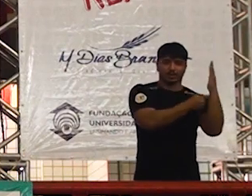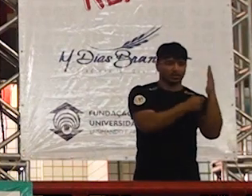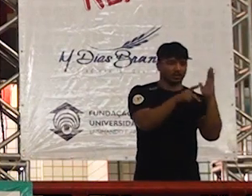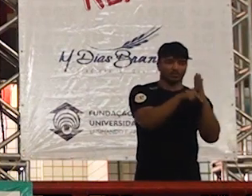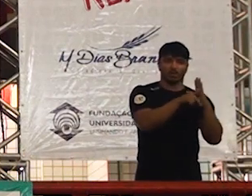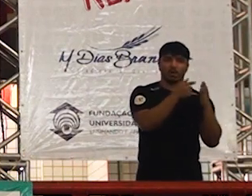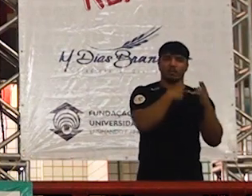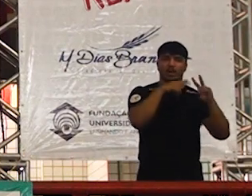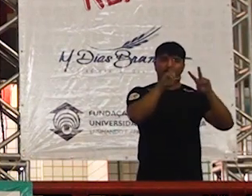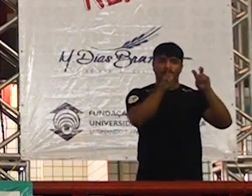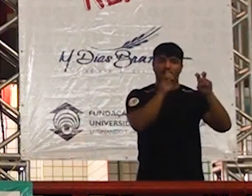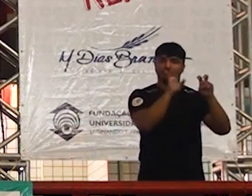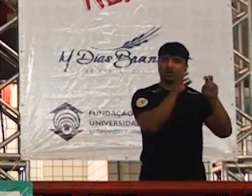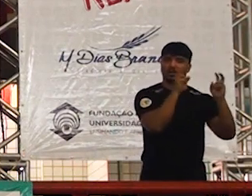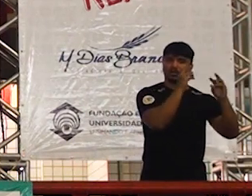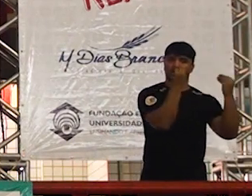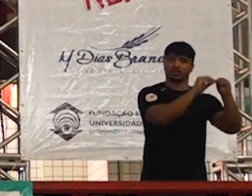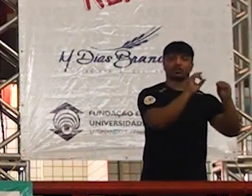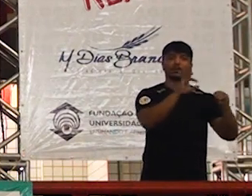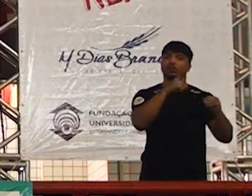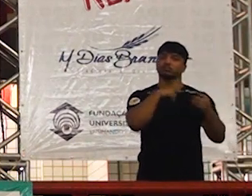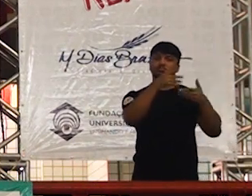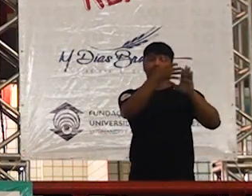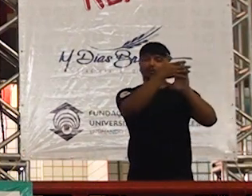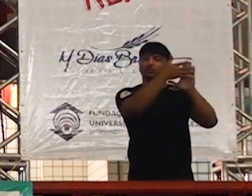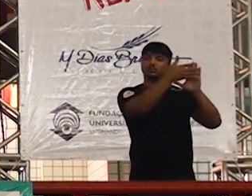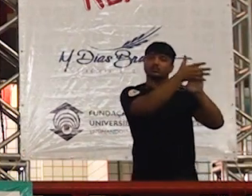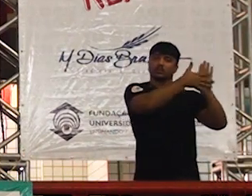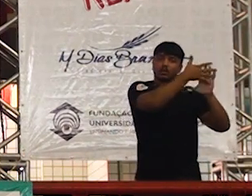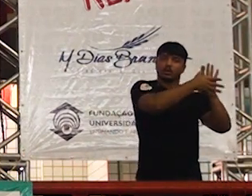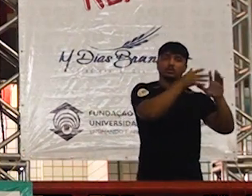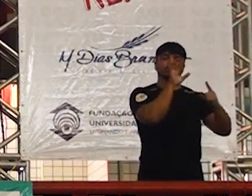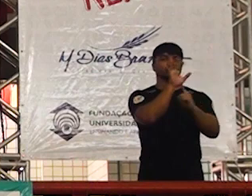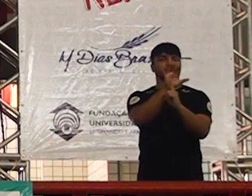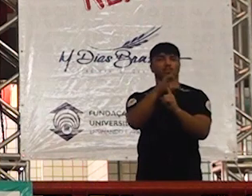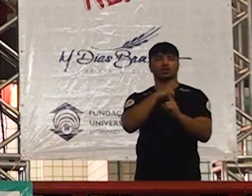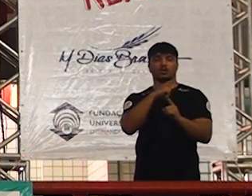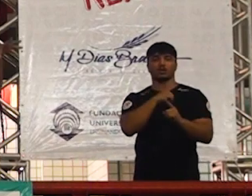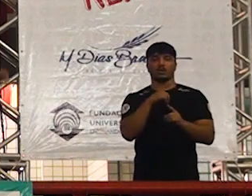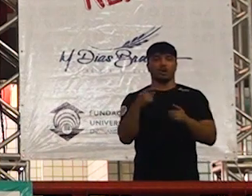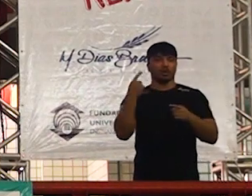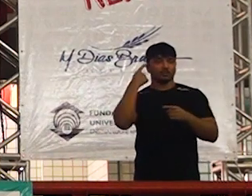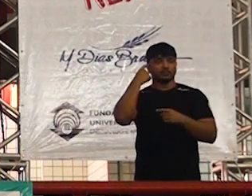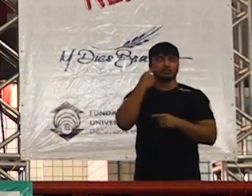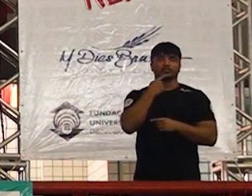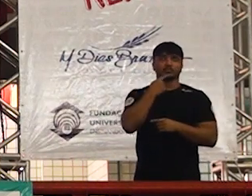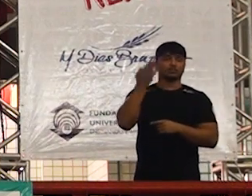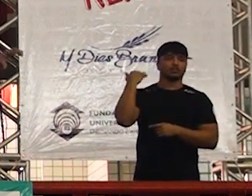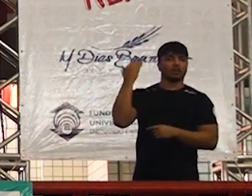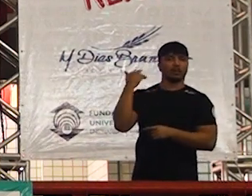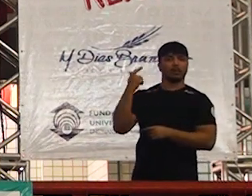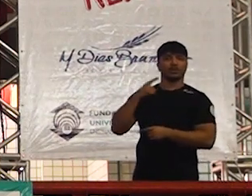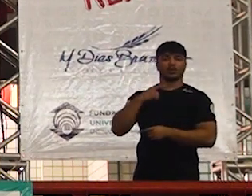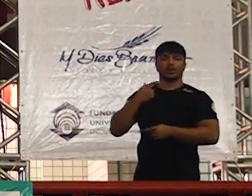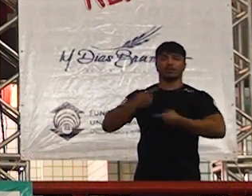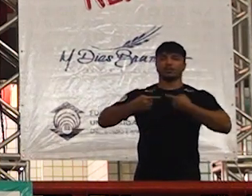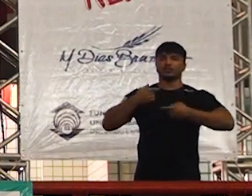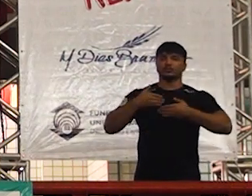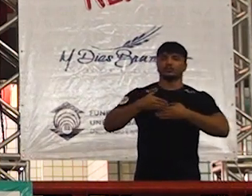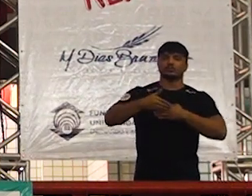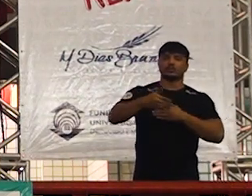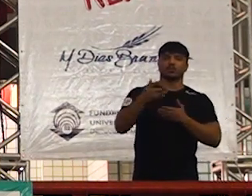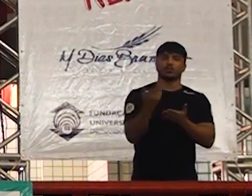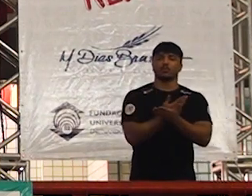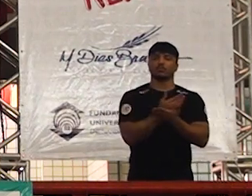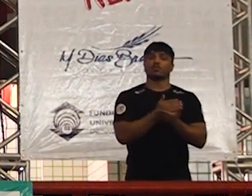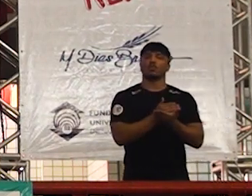pessoal. Tem os textos motivadores. Mas vamos lembrar uma historinha da política brasileira recente. Quando começou o FUA